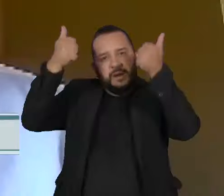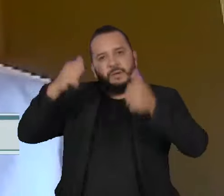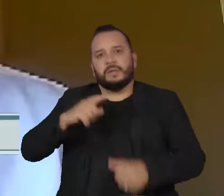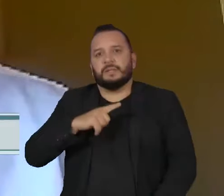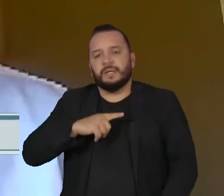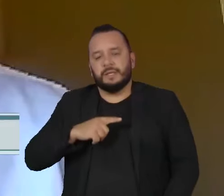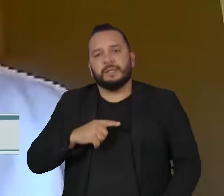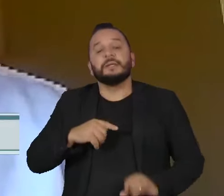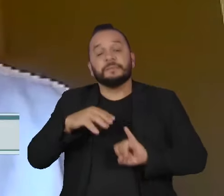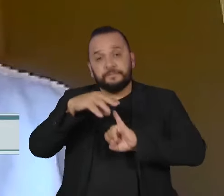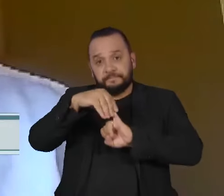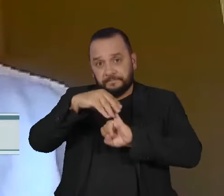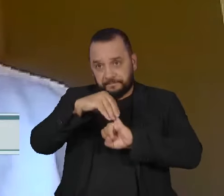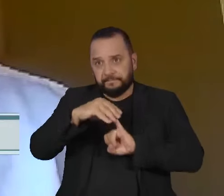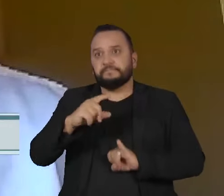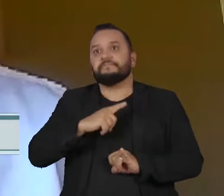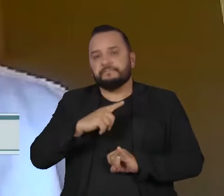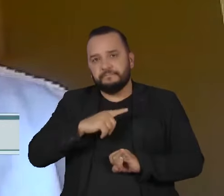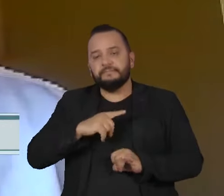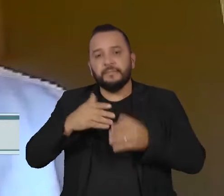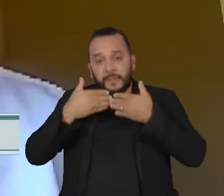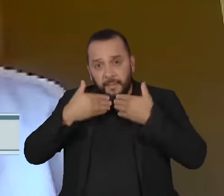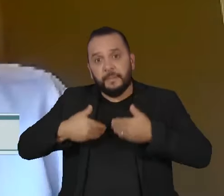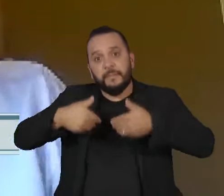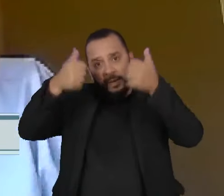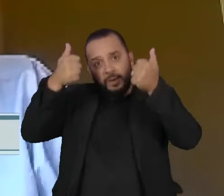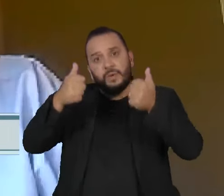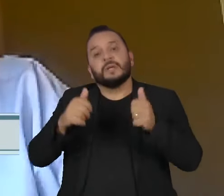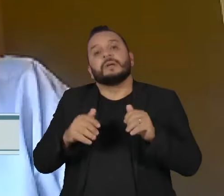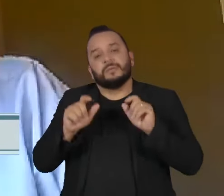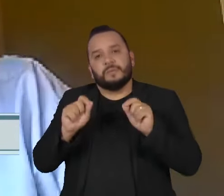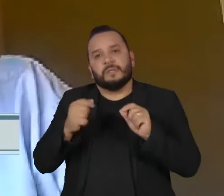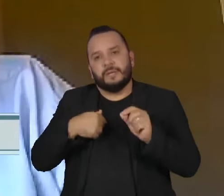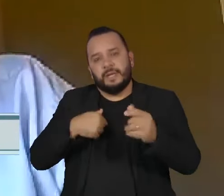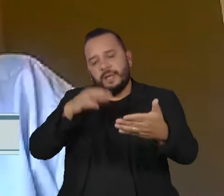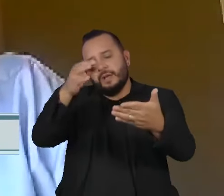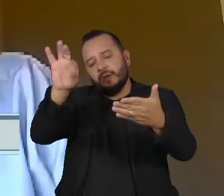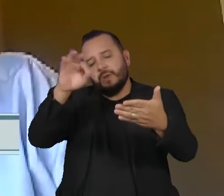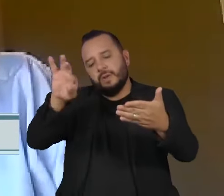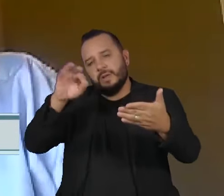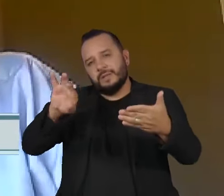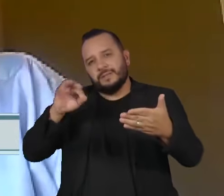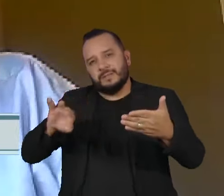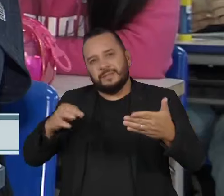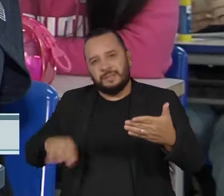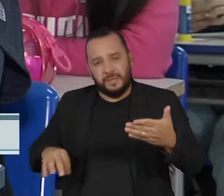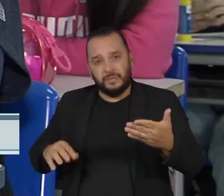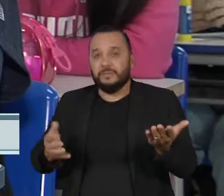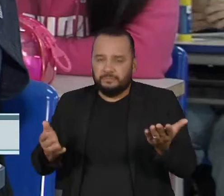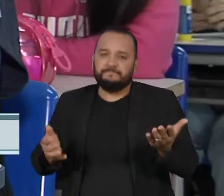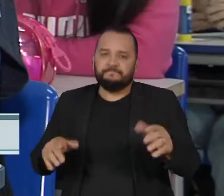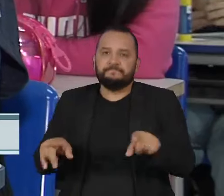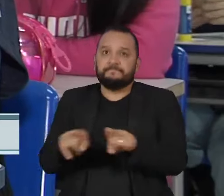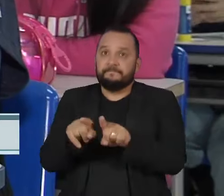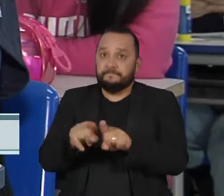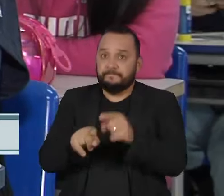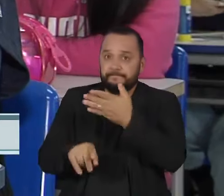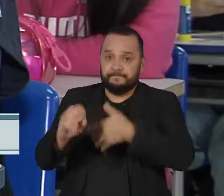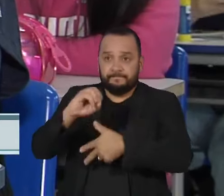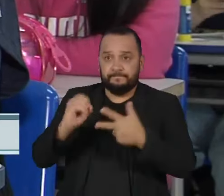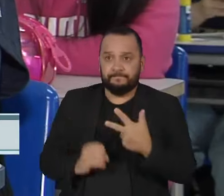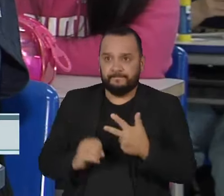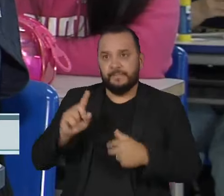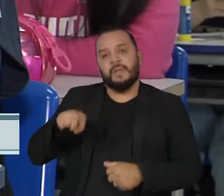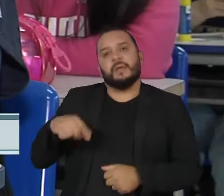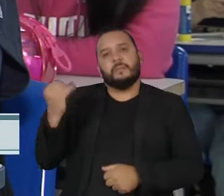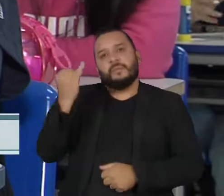o INEP vem melhorando muito os parâmetros de correção e tirando essas discrepâncias. O Enem é uma importante ferramenta